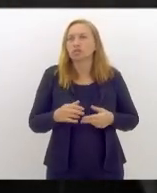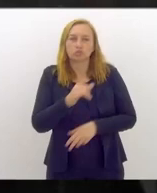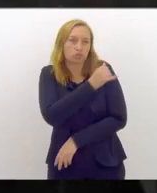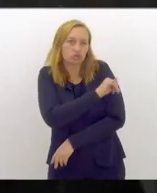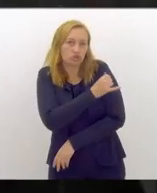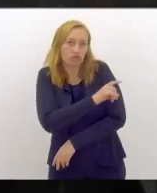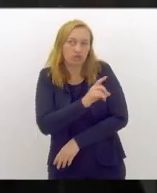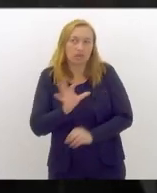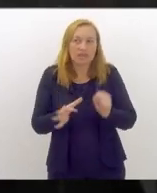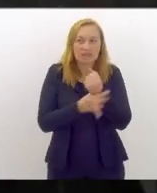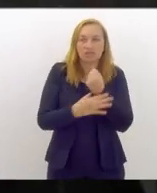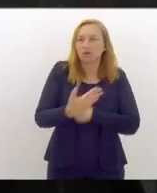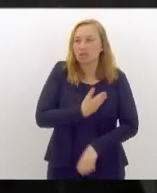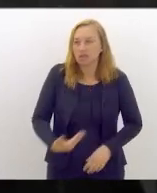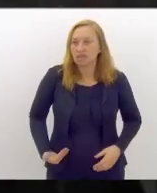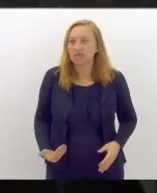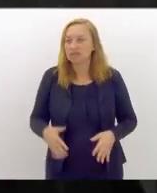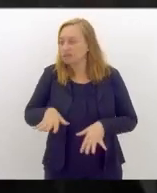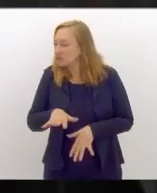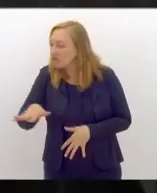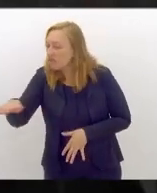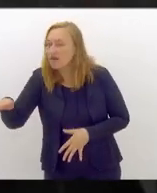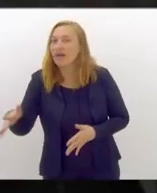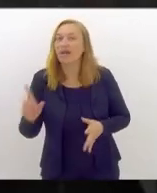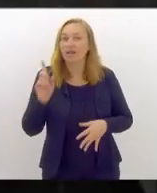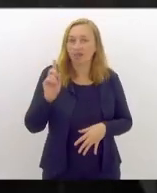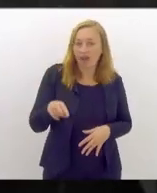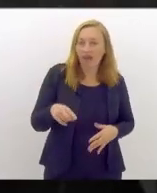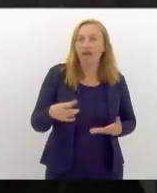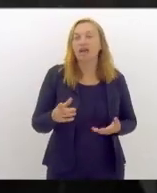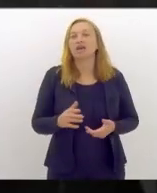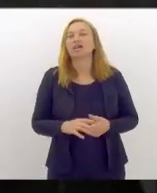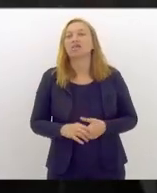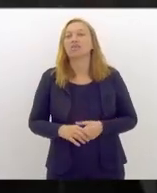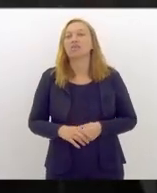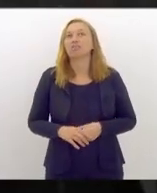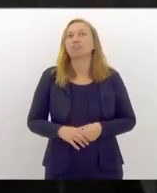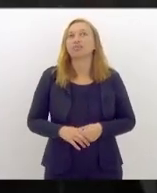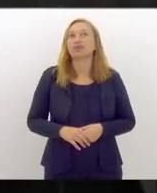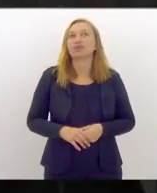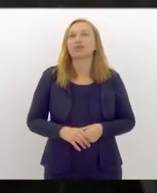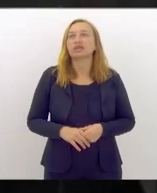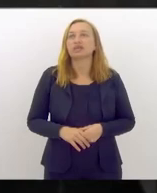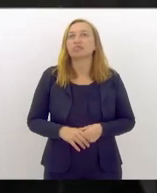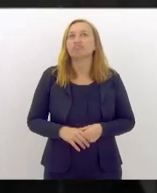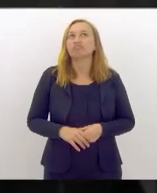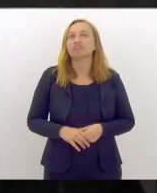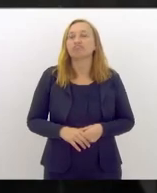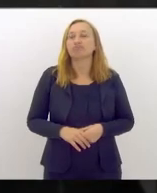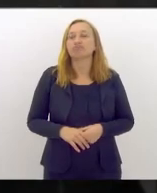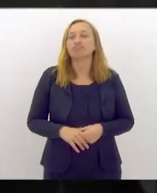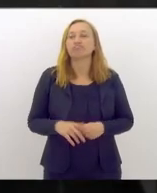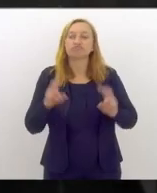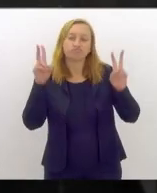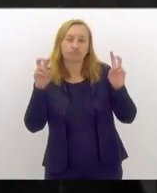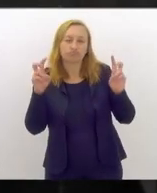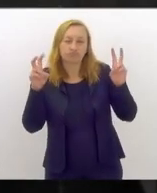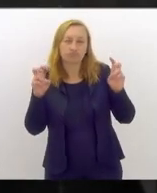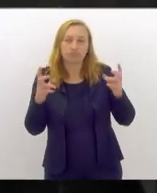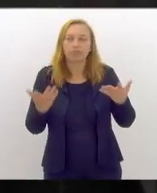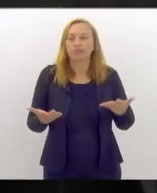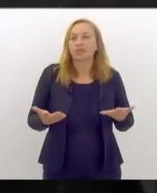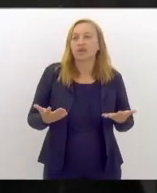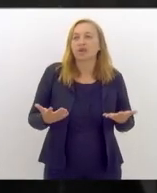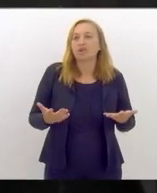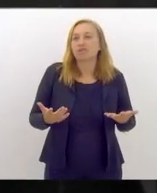Rio de Janeiro da Segurança Pública das Comunidades né que a gente tem essa questão assim tipo